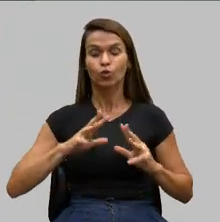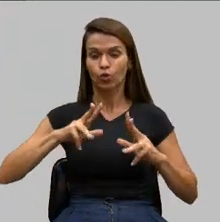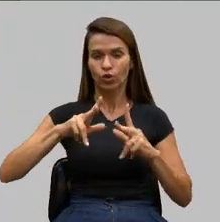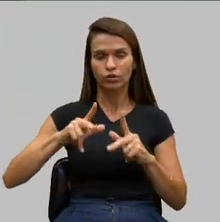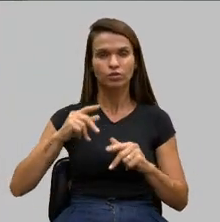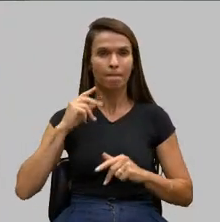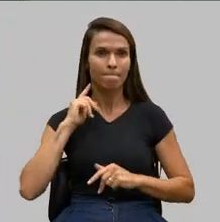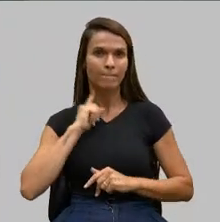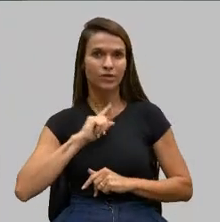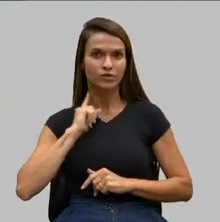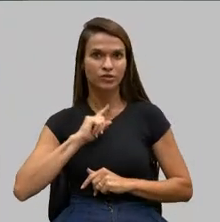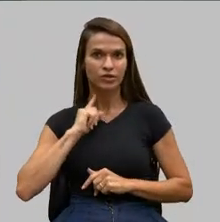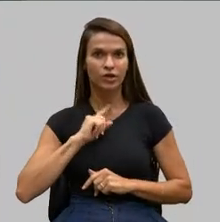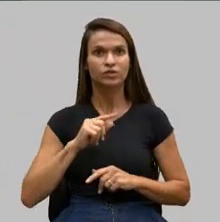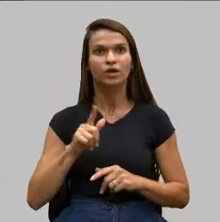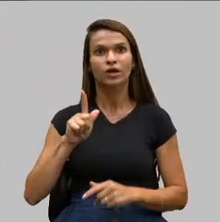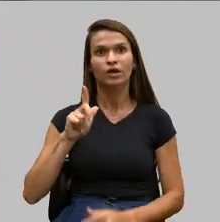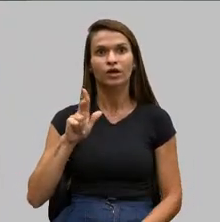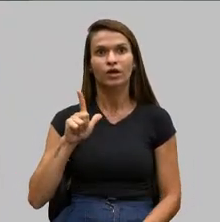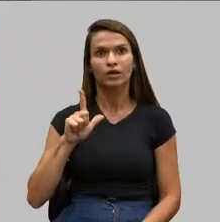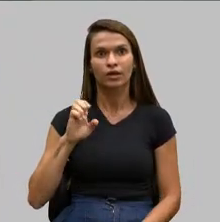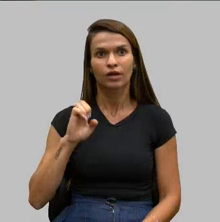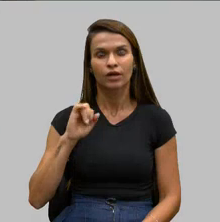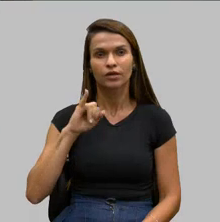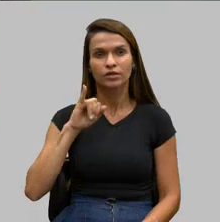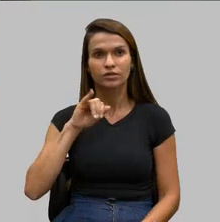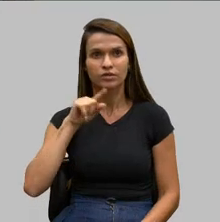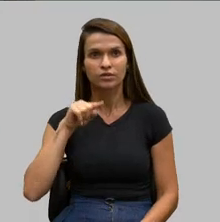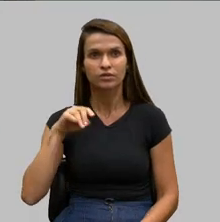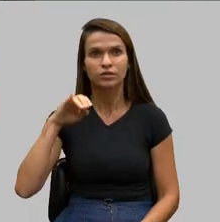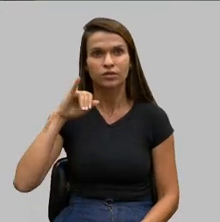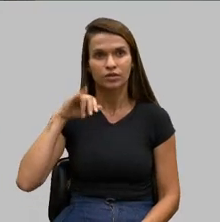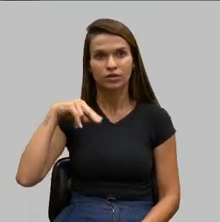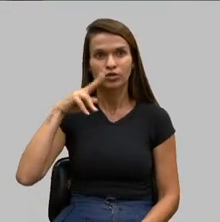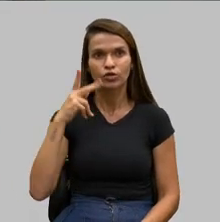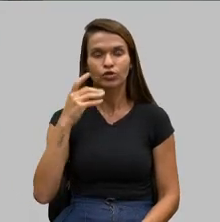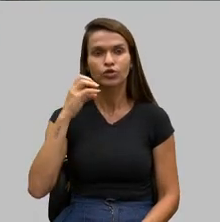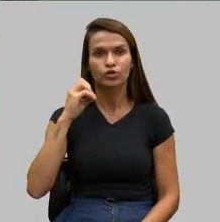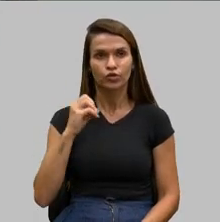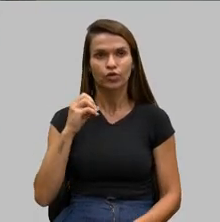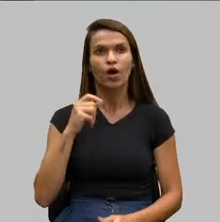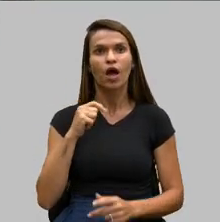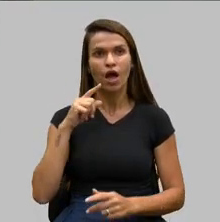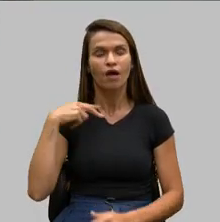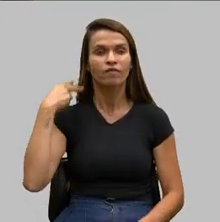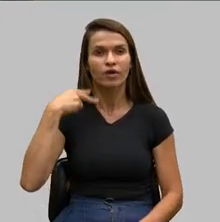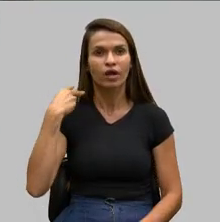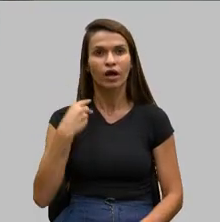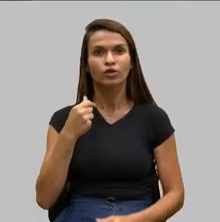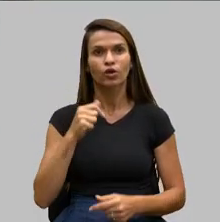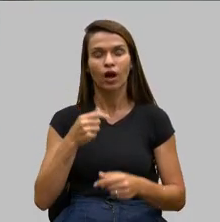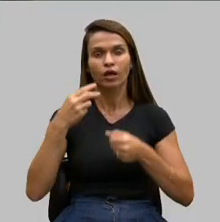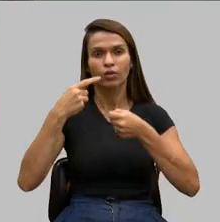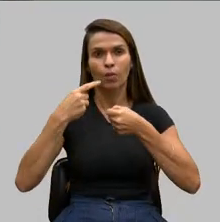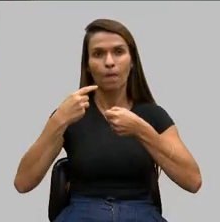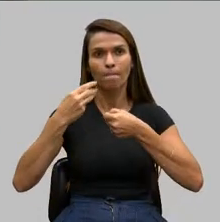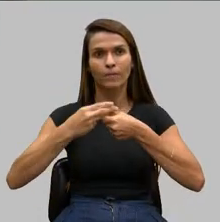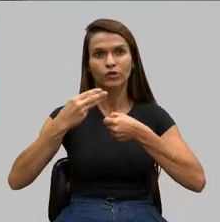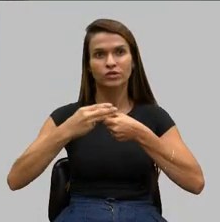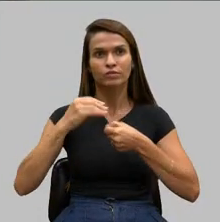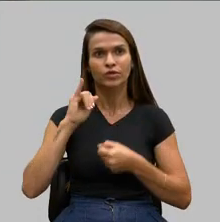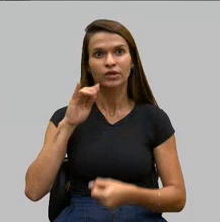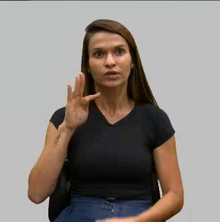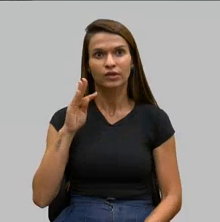gleisinho nosso amigo vereador do município de Taú uma pessoa que faz um trabalho Fantástico seu